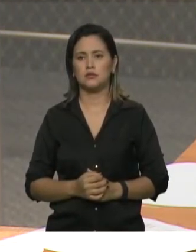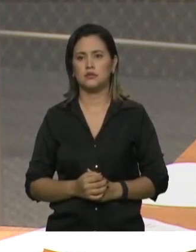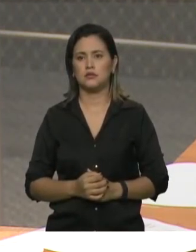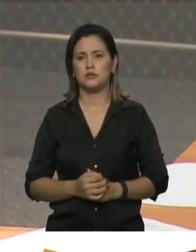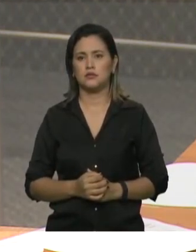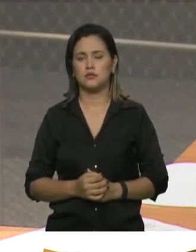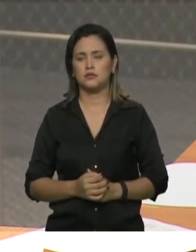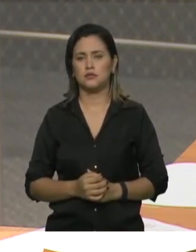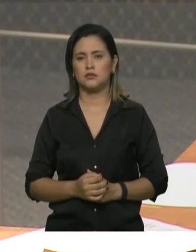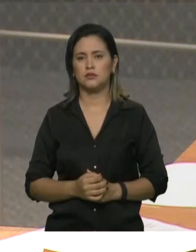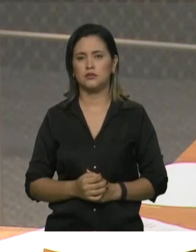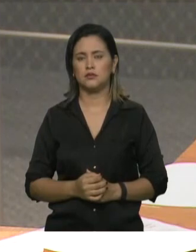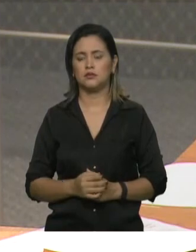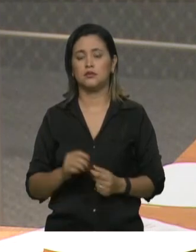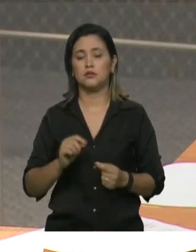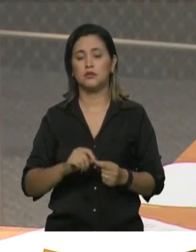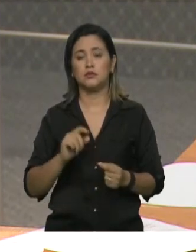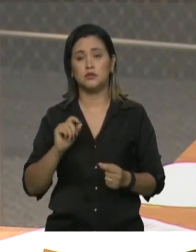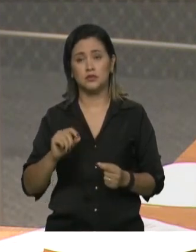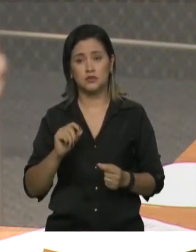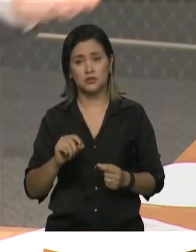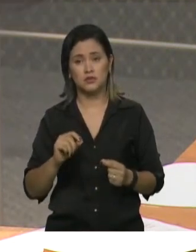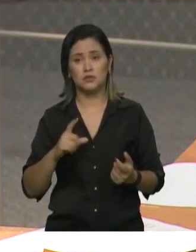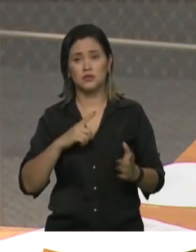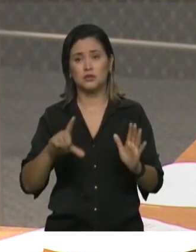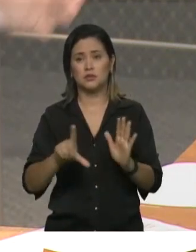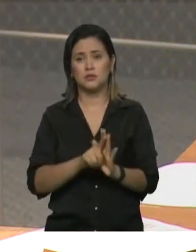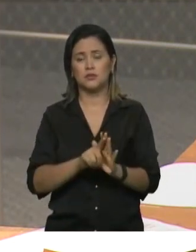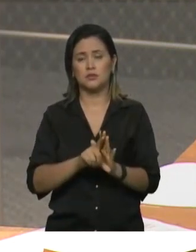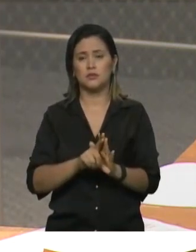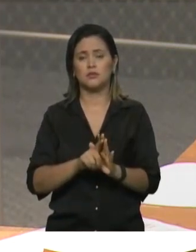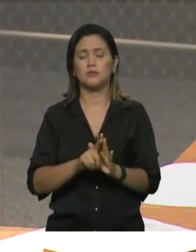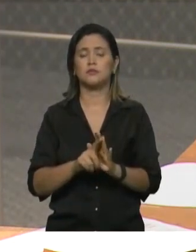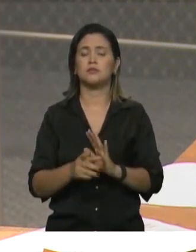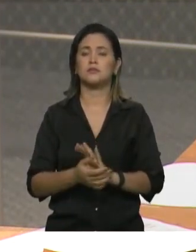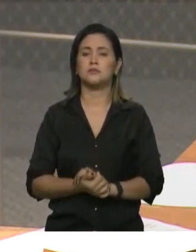situação do que trata o projeto de lei complementar. Era esse, senhor presidente, meu pronunciamento.